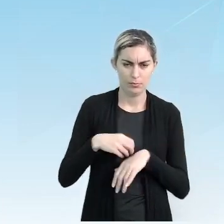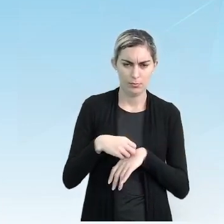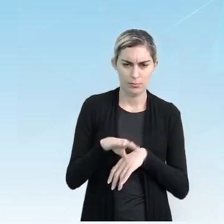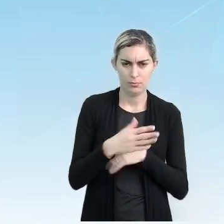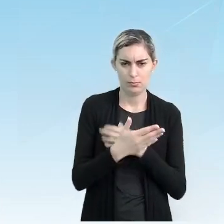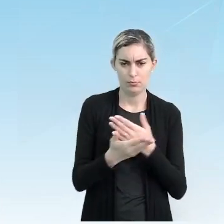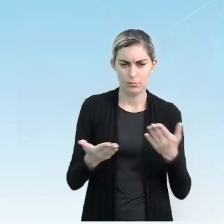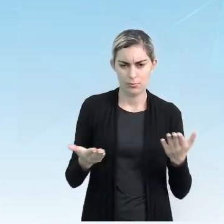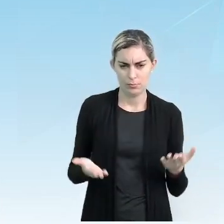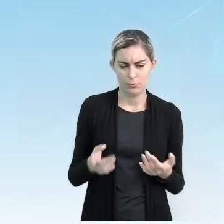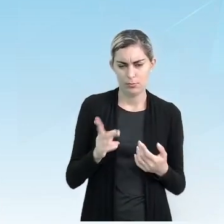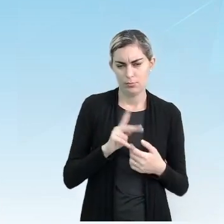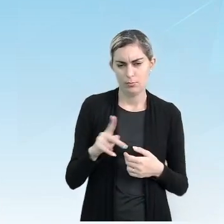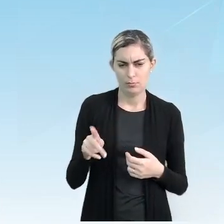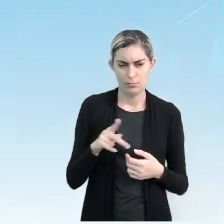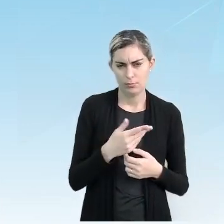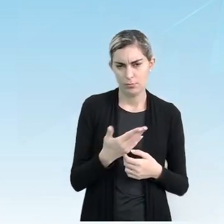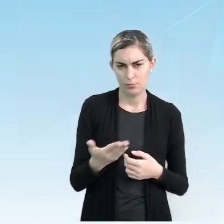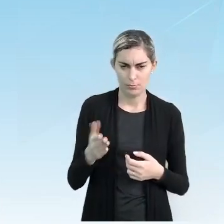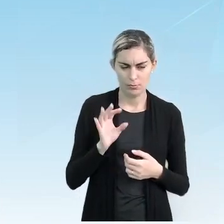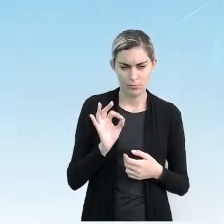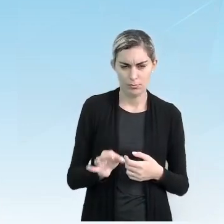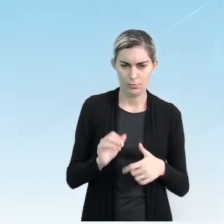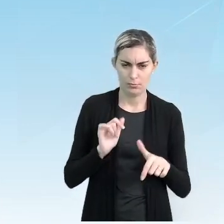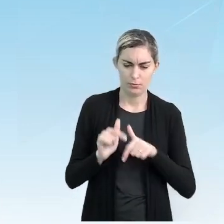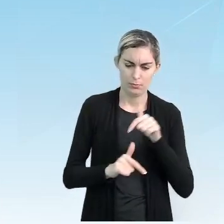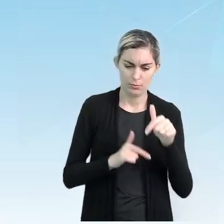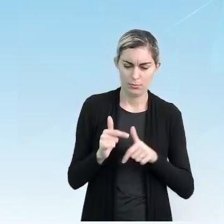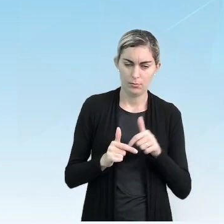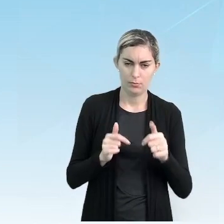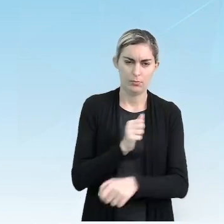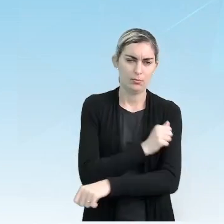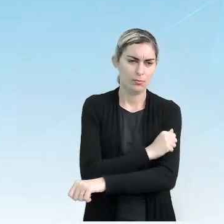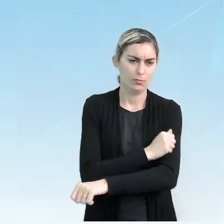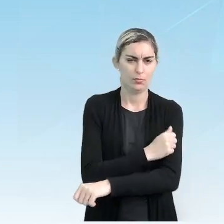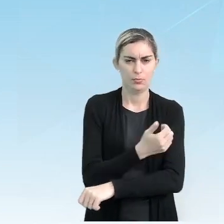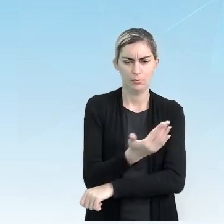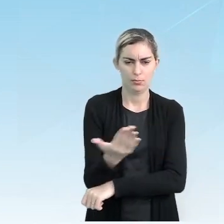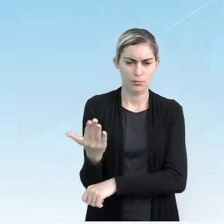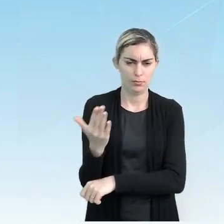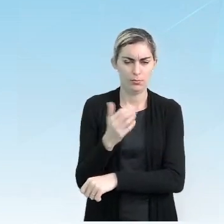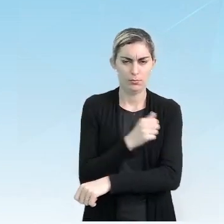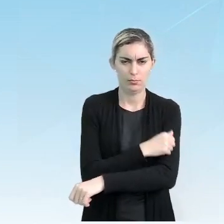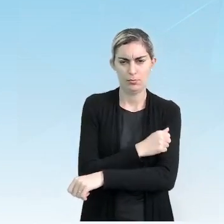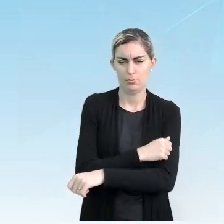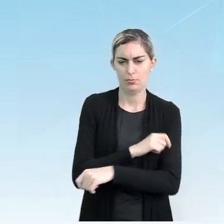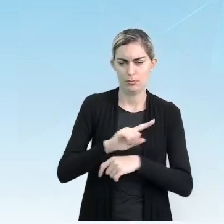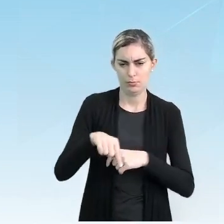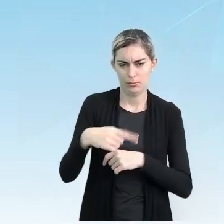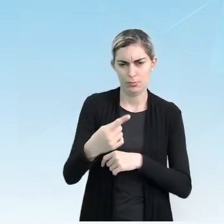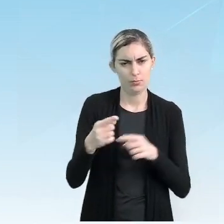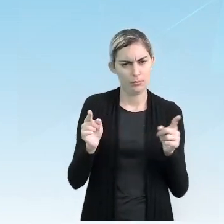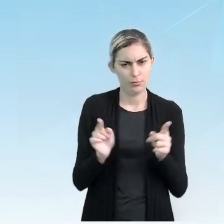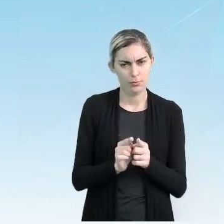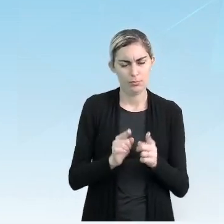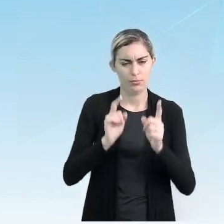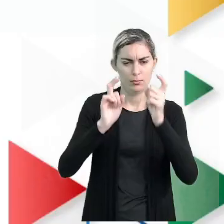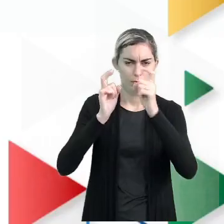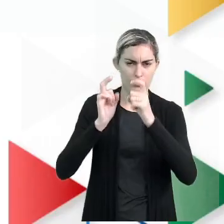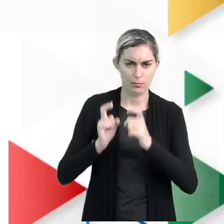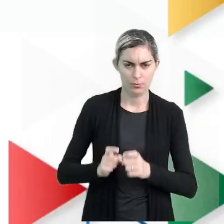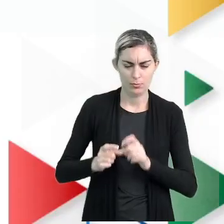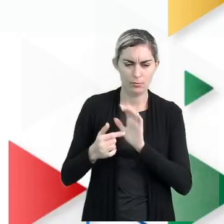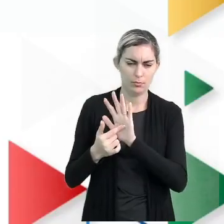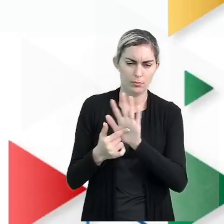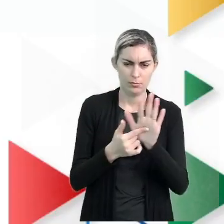especial para o nosso professor, certo? Trabalhar com o nosso estudante, vocês estudantes, após esse pequeno debate, de